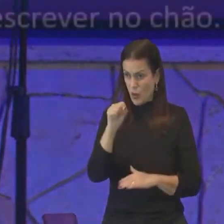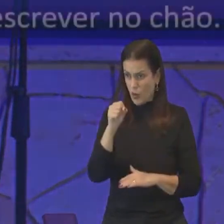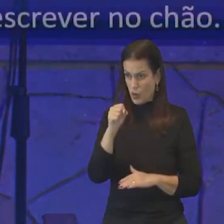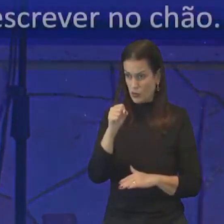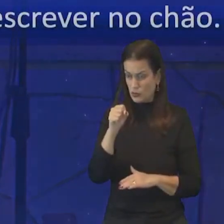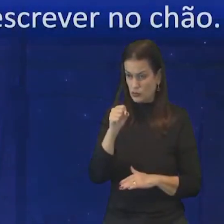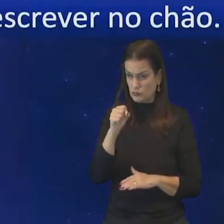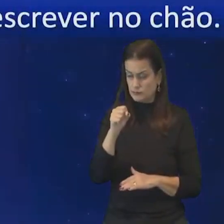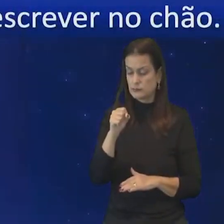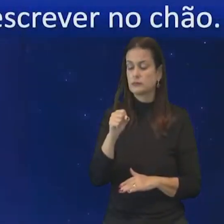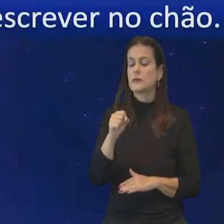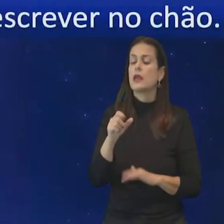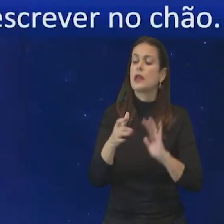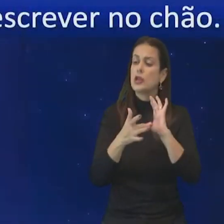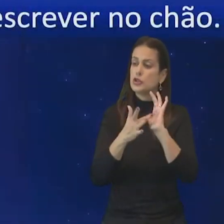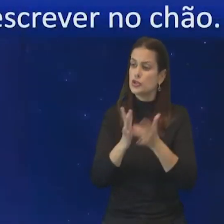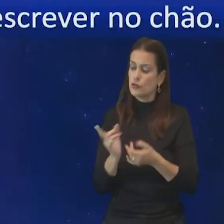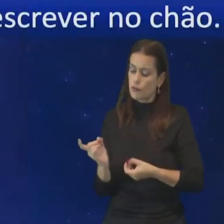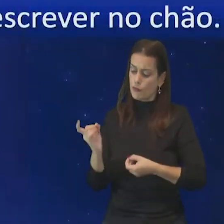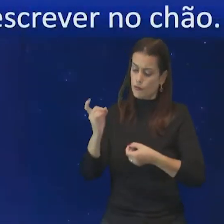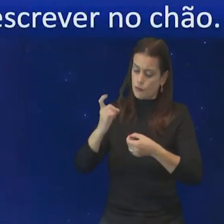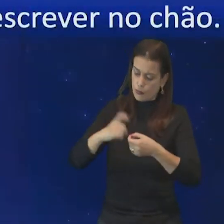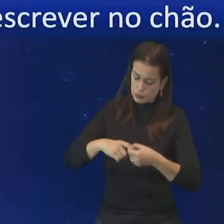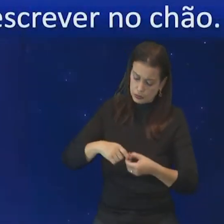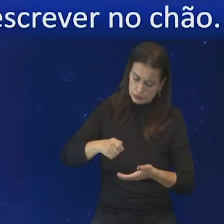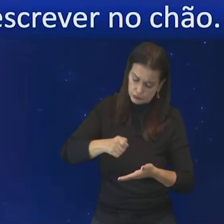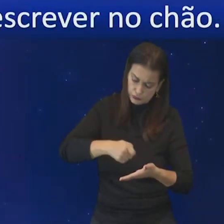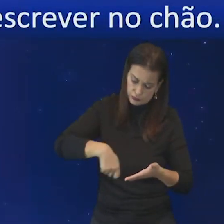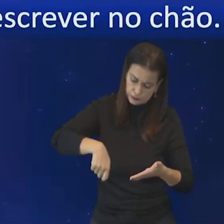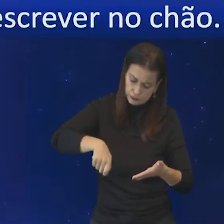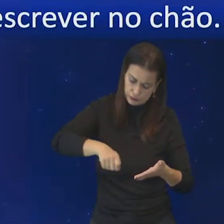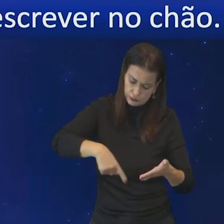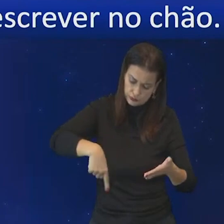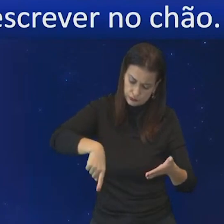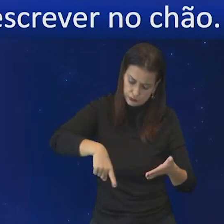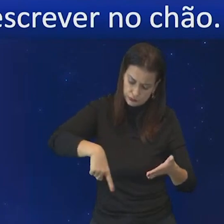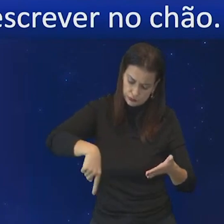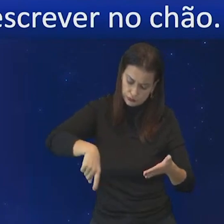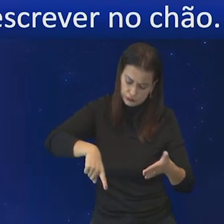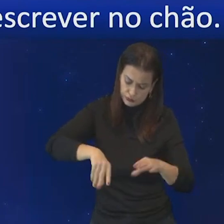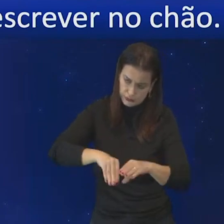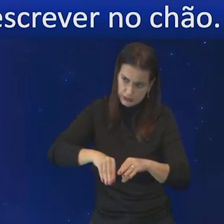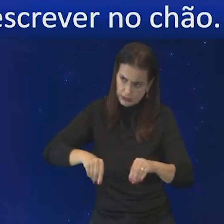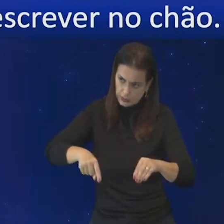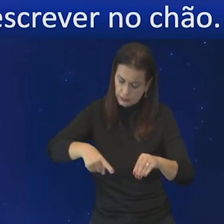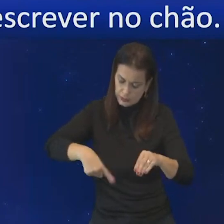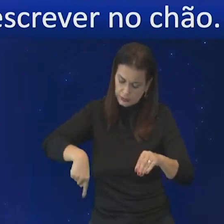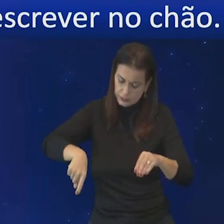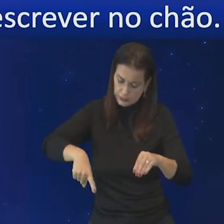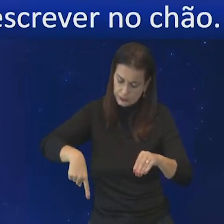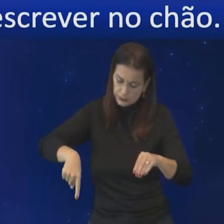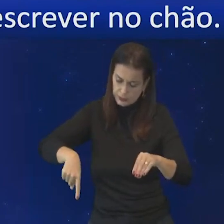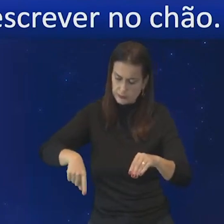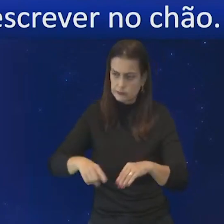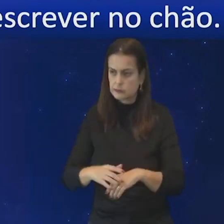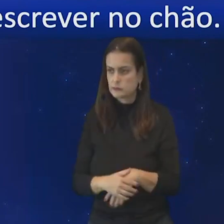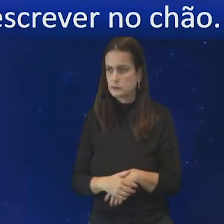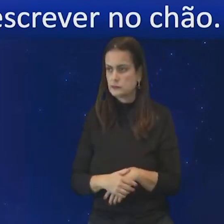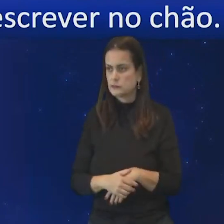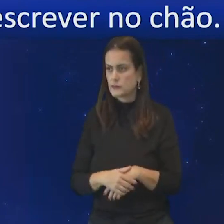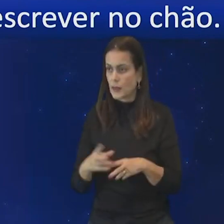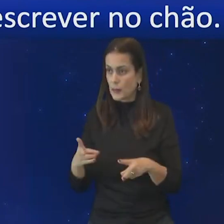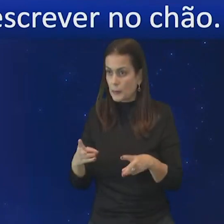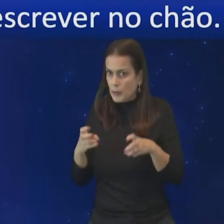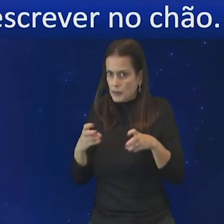tornando a inclinar-se, Jesus continuou a escrever no chão. E percebam, meus irmãos,